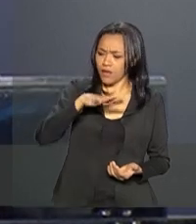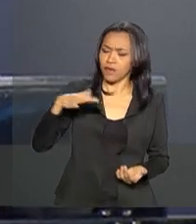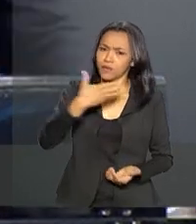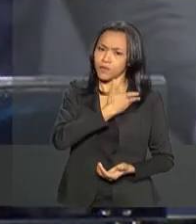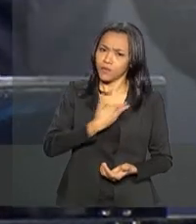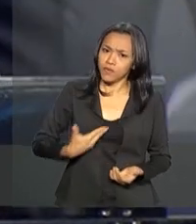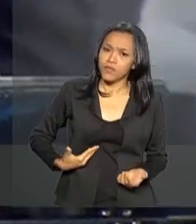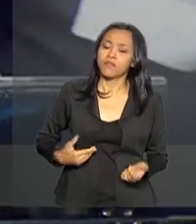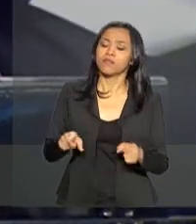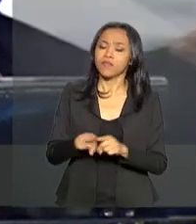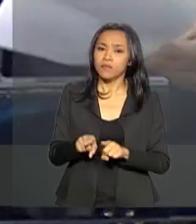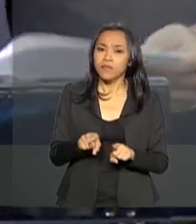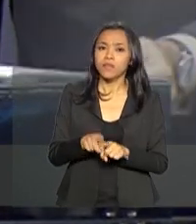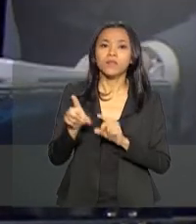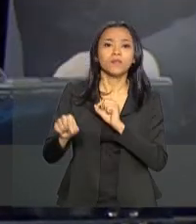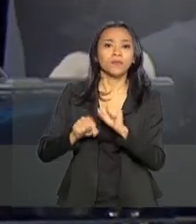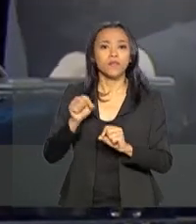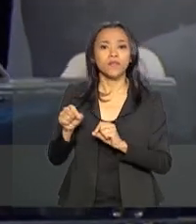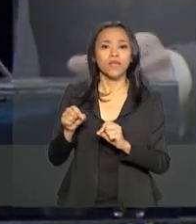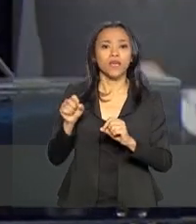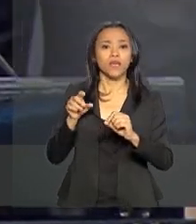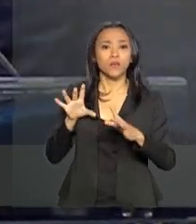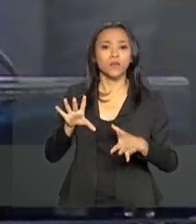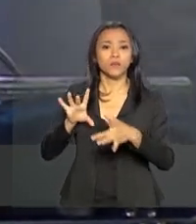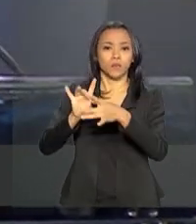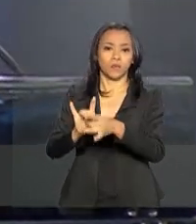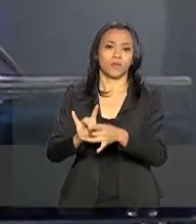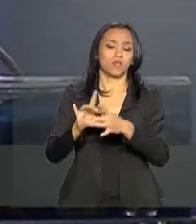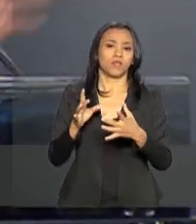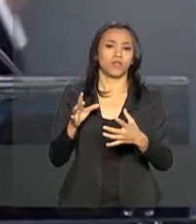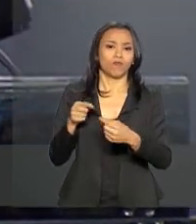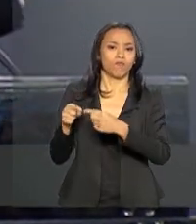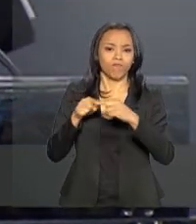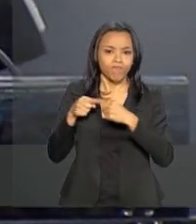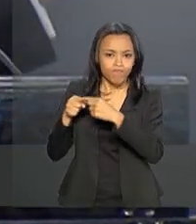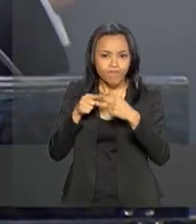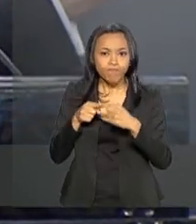harmonia absoluta entre os poderes do Estado.